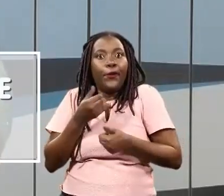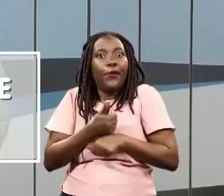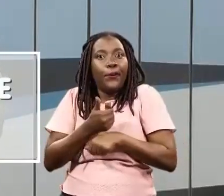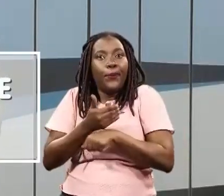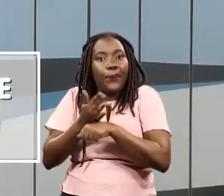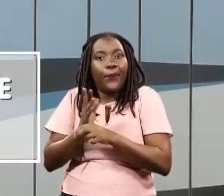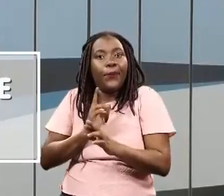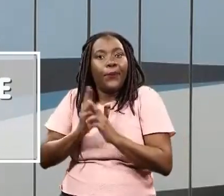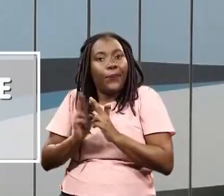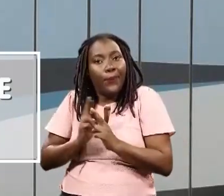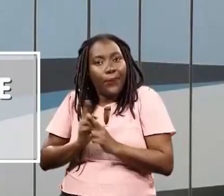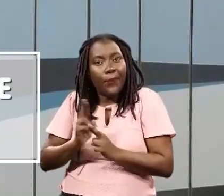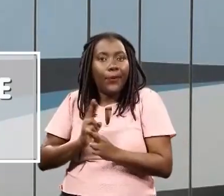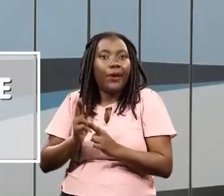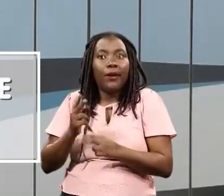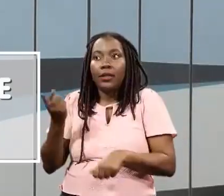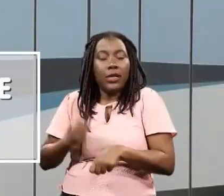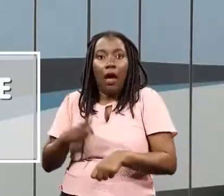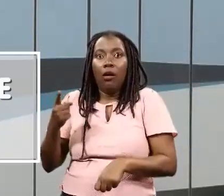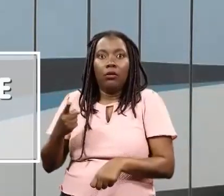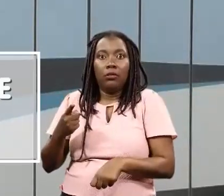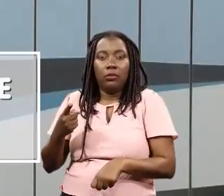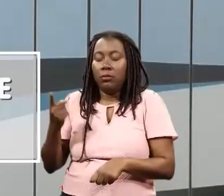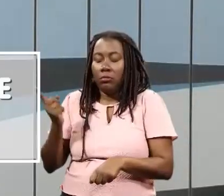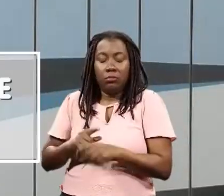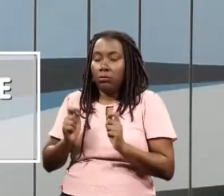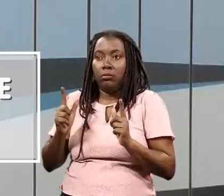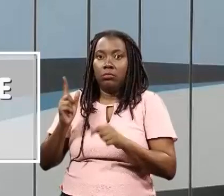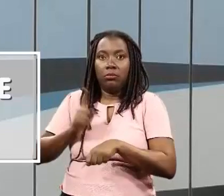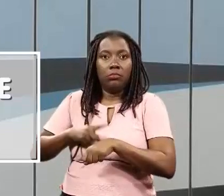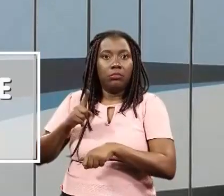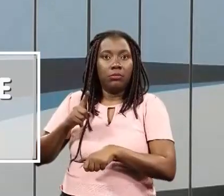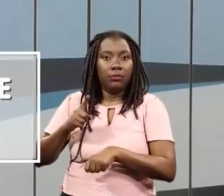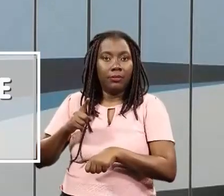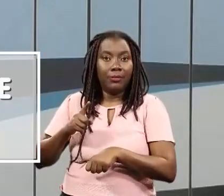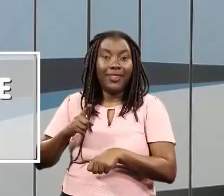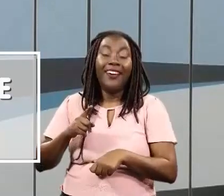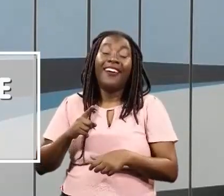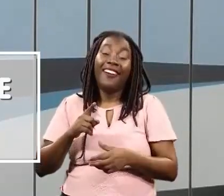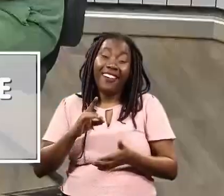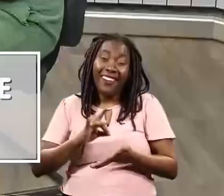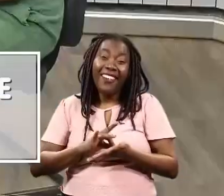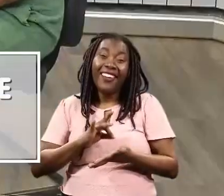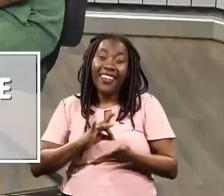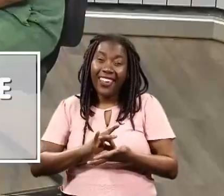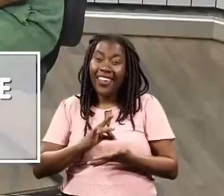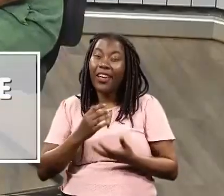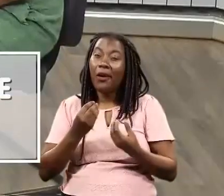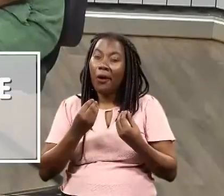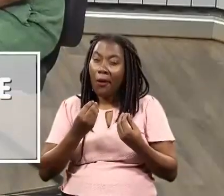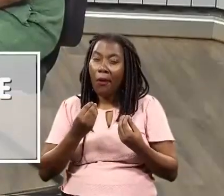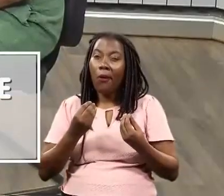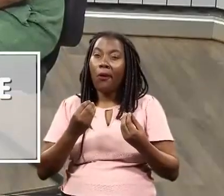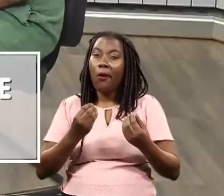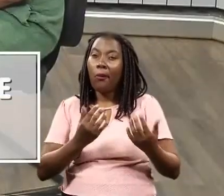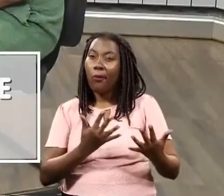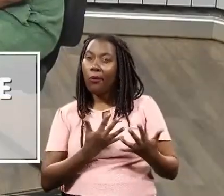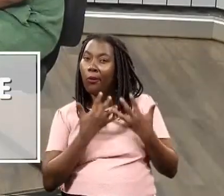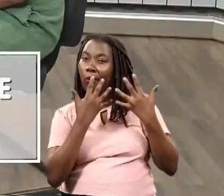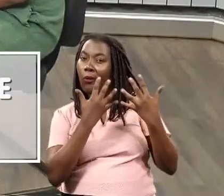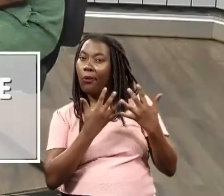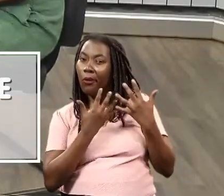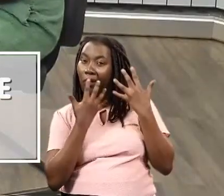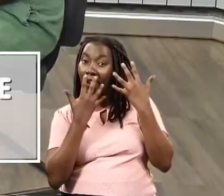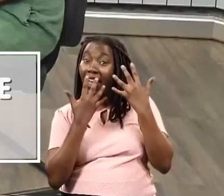Respondendo de prontidão, a postos, né? É incrível, né? O celular como hoje, que isso nos movimenta, como né? isso